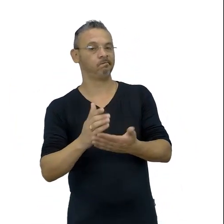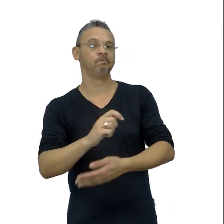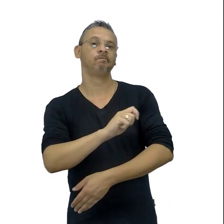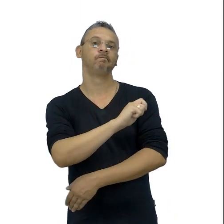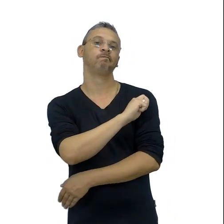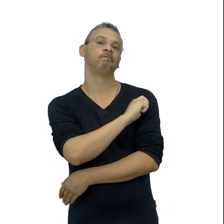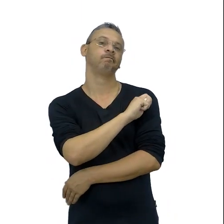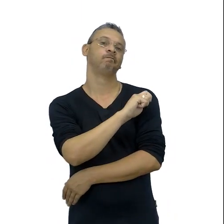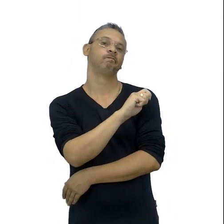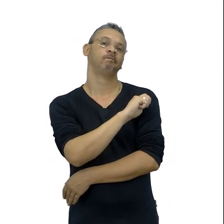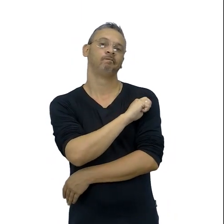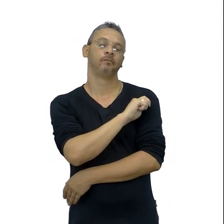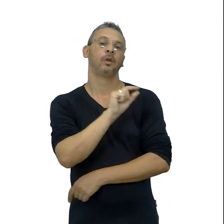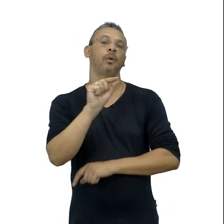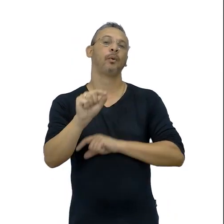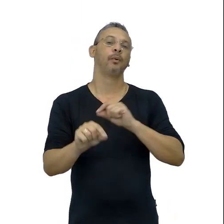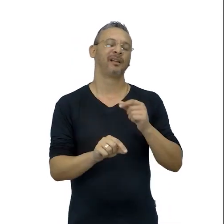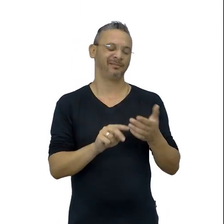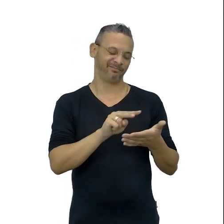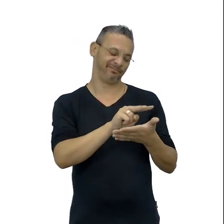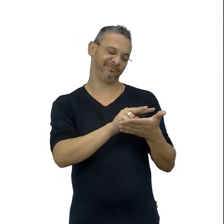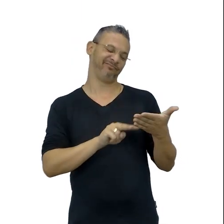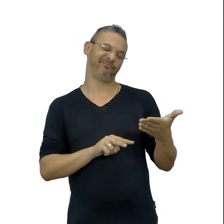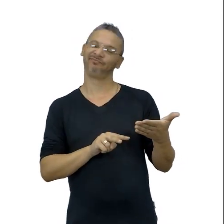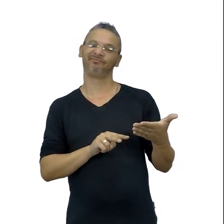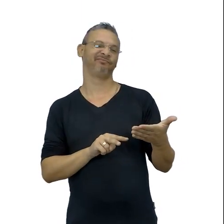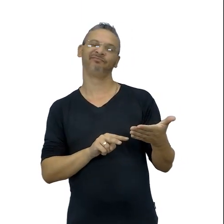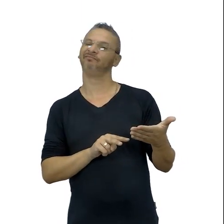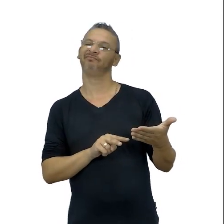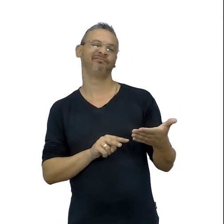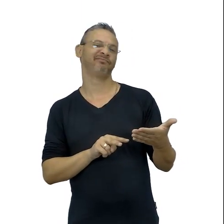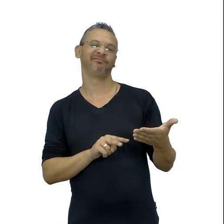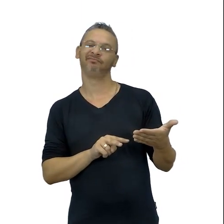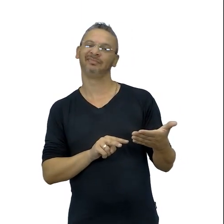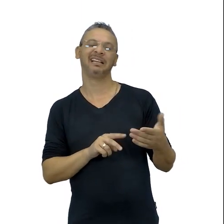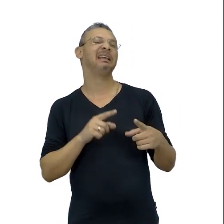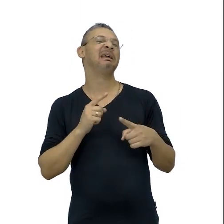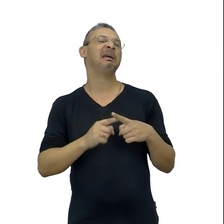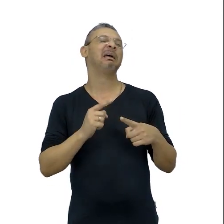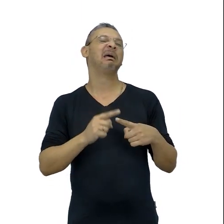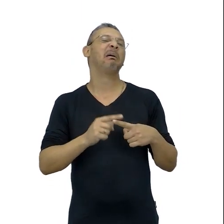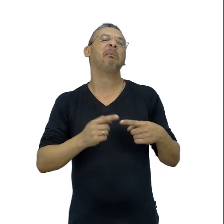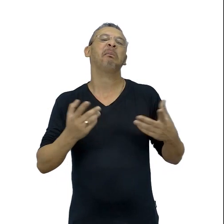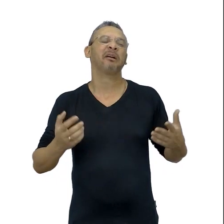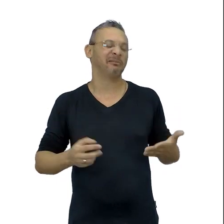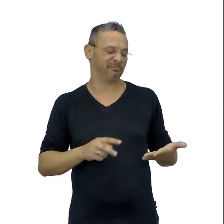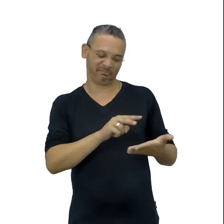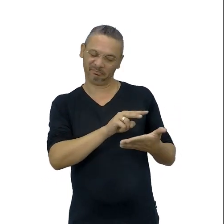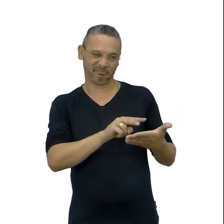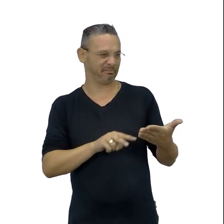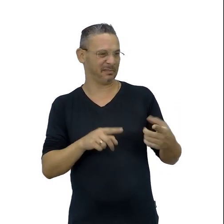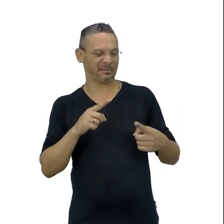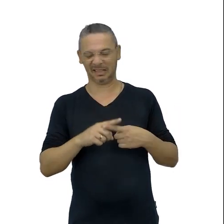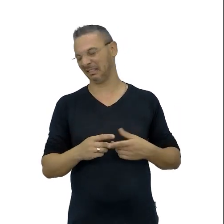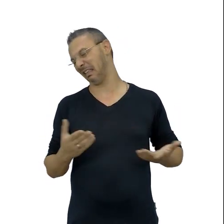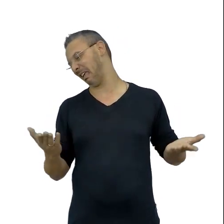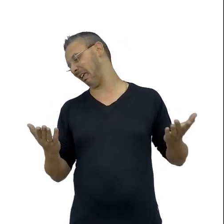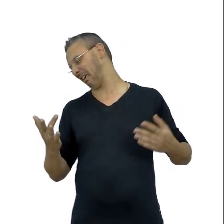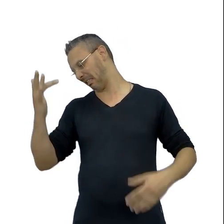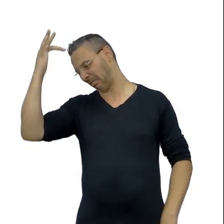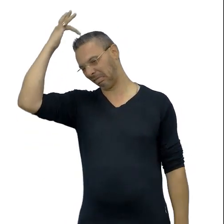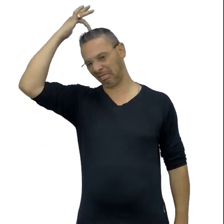resistem em ler, porque eles não veem sentido prático nas atividades, ou é um